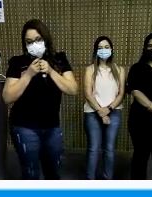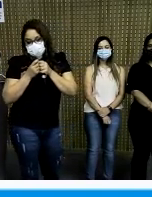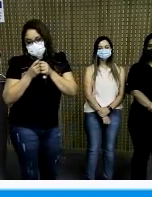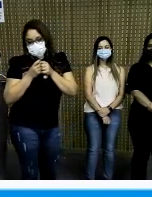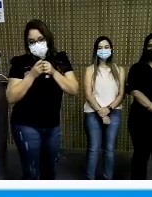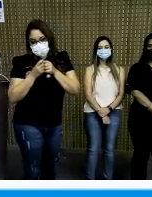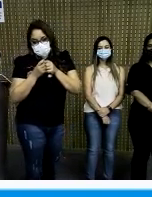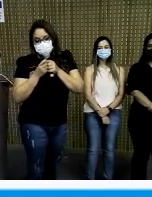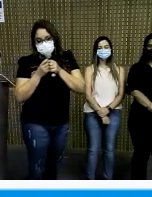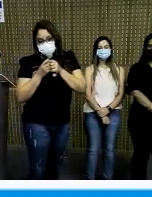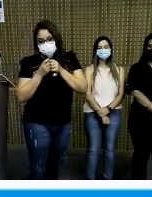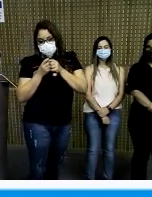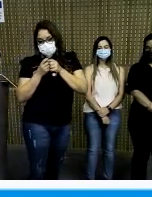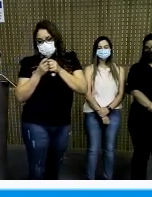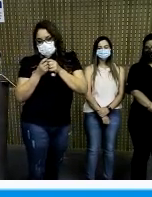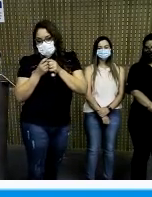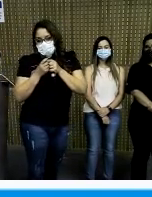das visitas domiciliares.